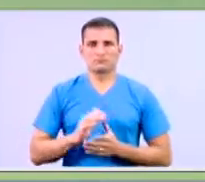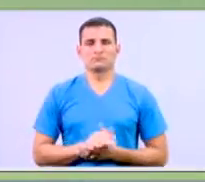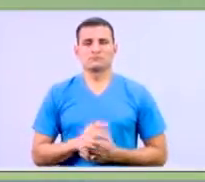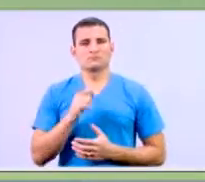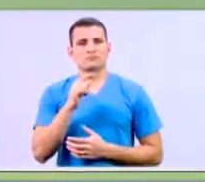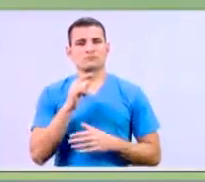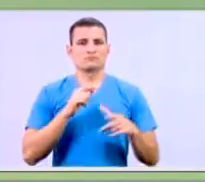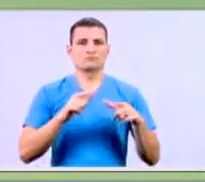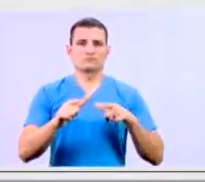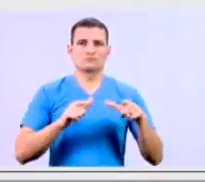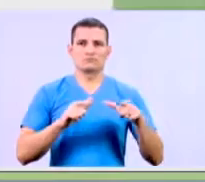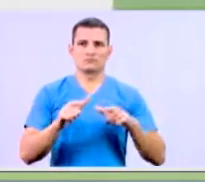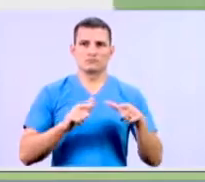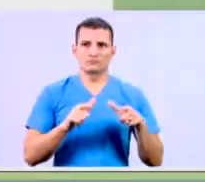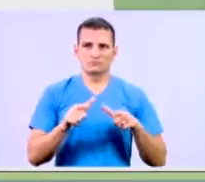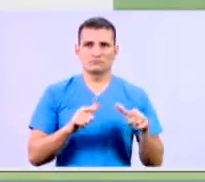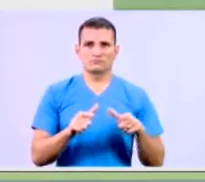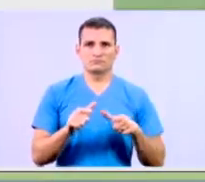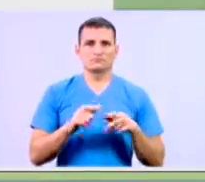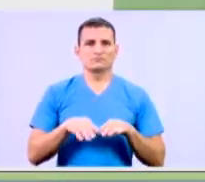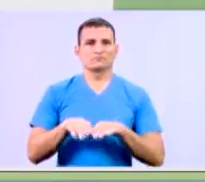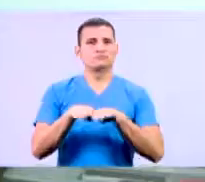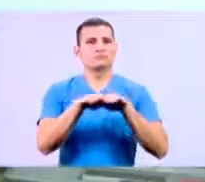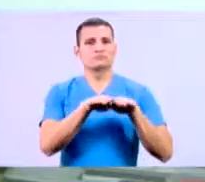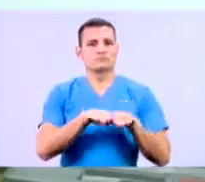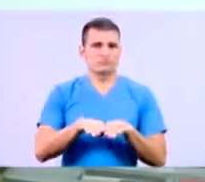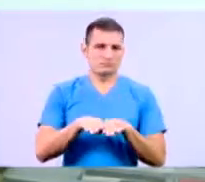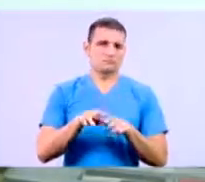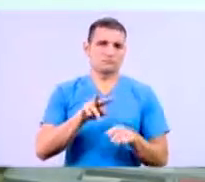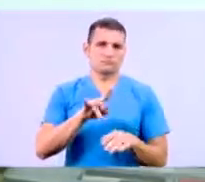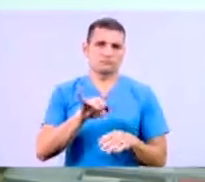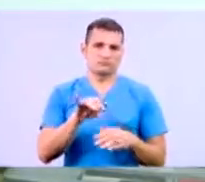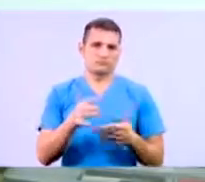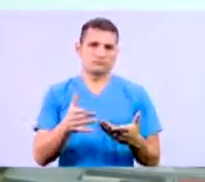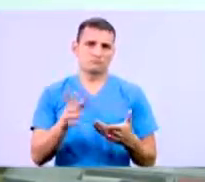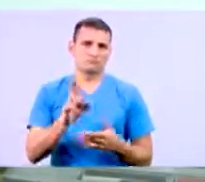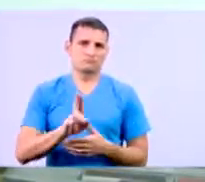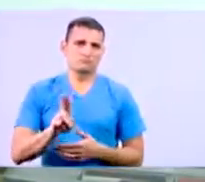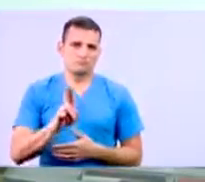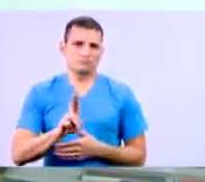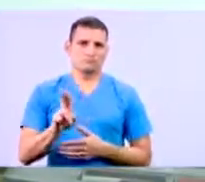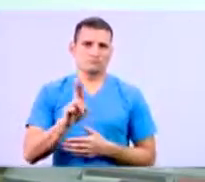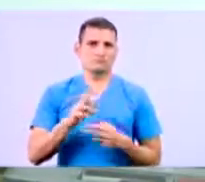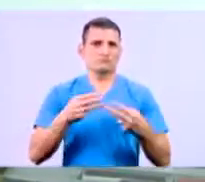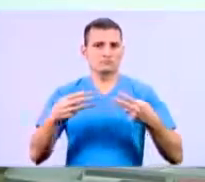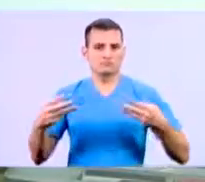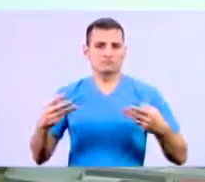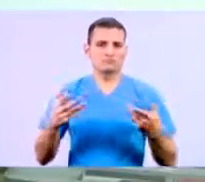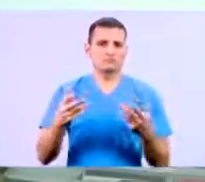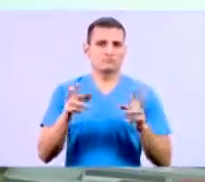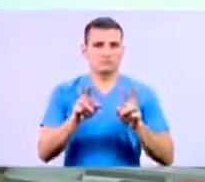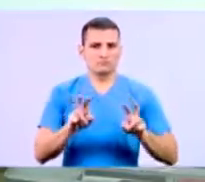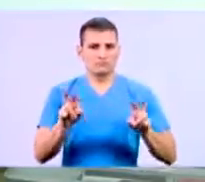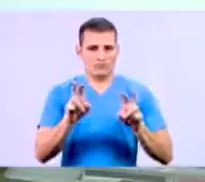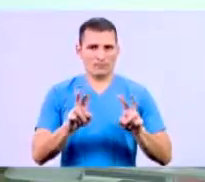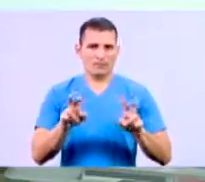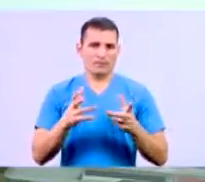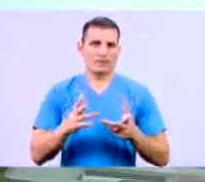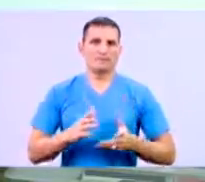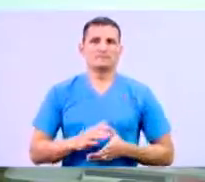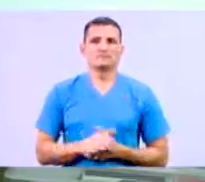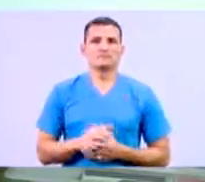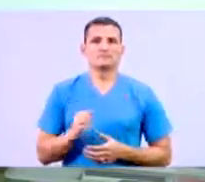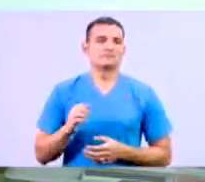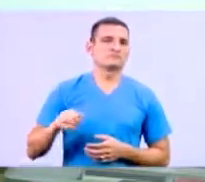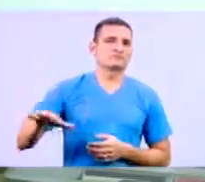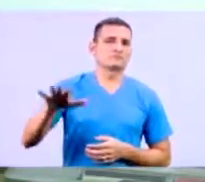bastante com padrões que vão ser trabalhados nas redes de computadores e de uma maneira geral, não